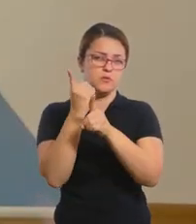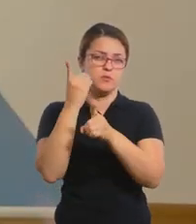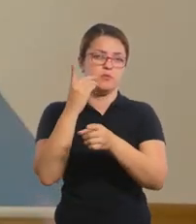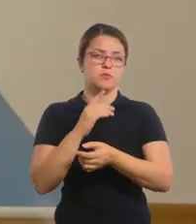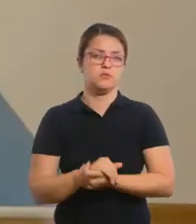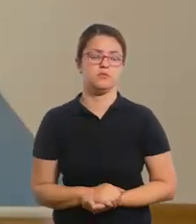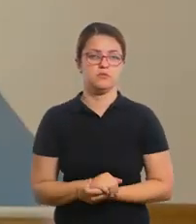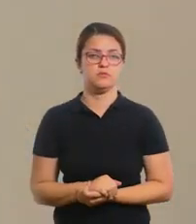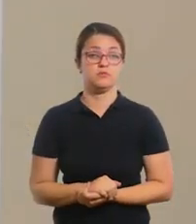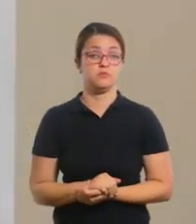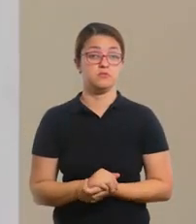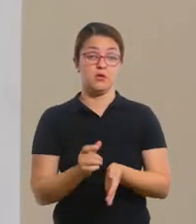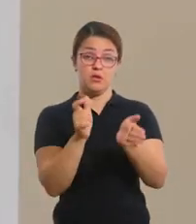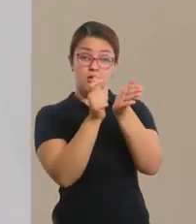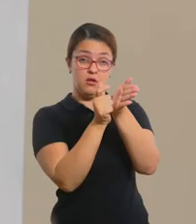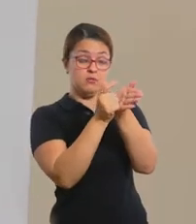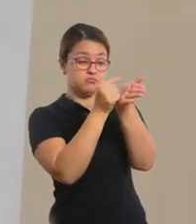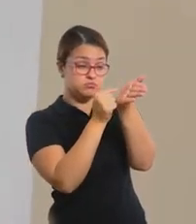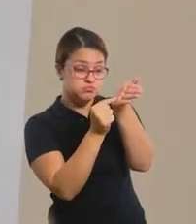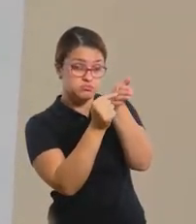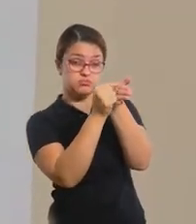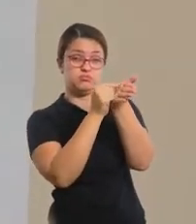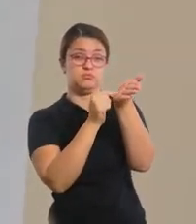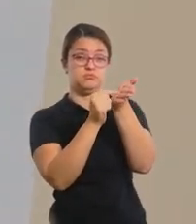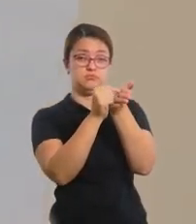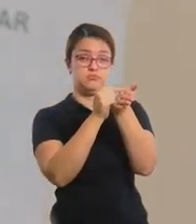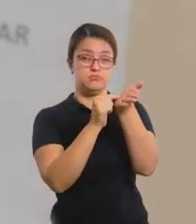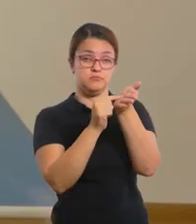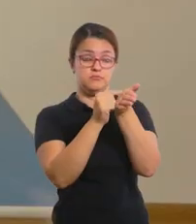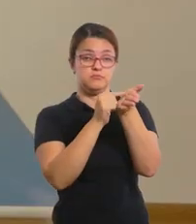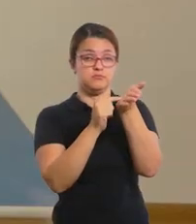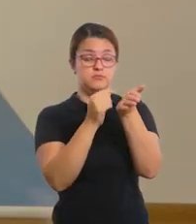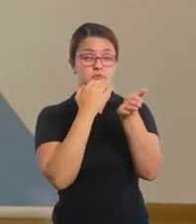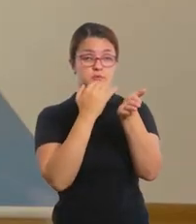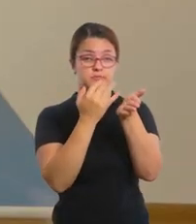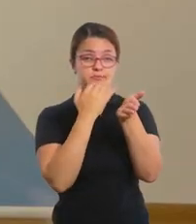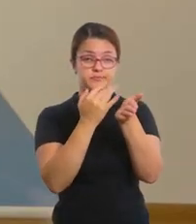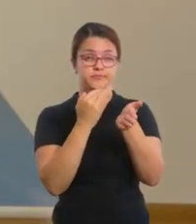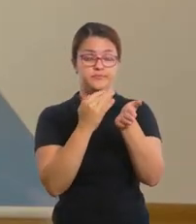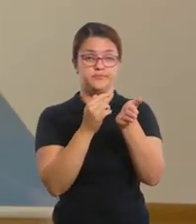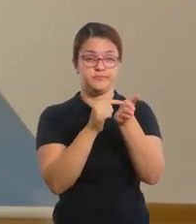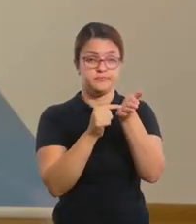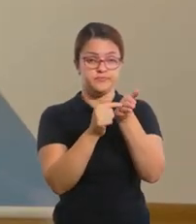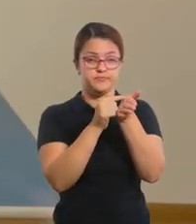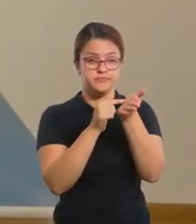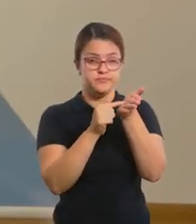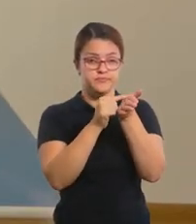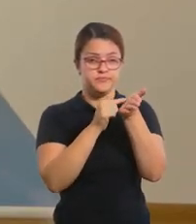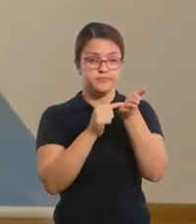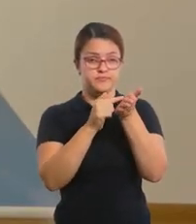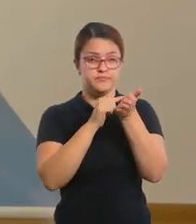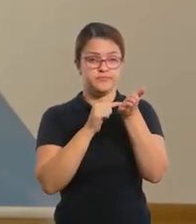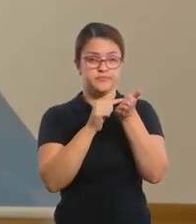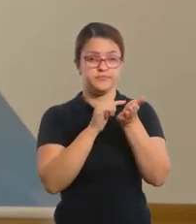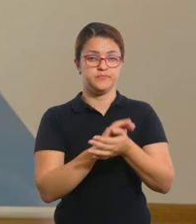encontrar. Aqui, ela vai circular, significa que ela vai marcar essa palavra.